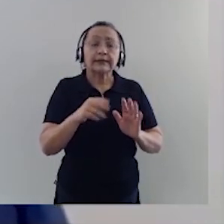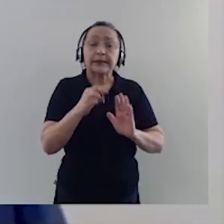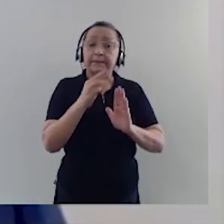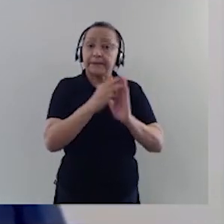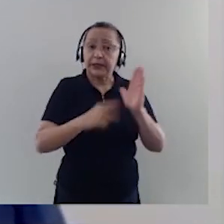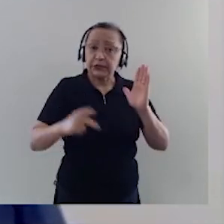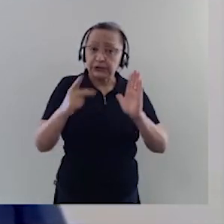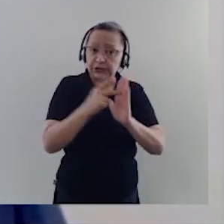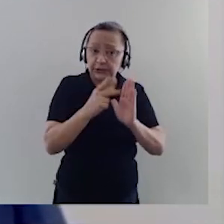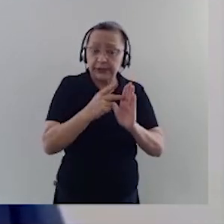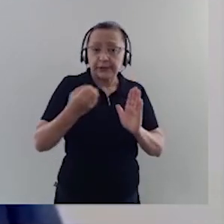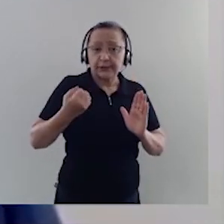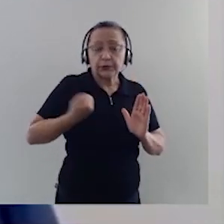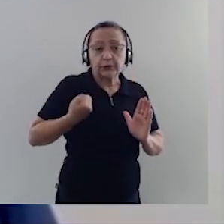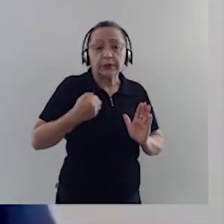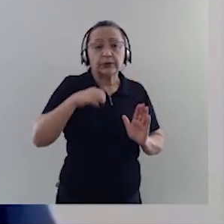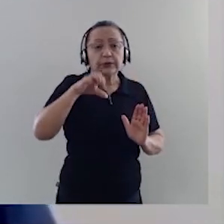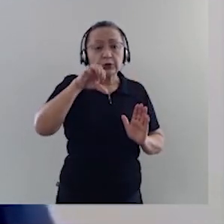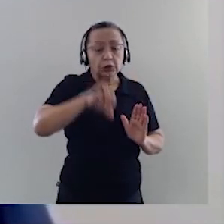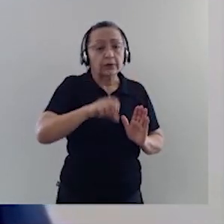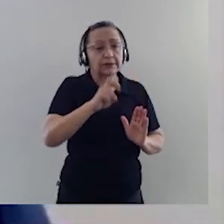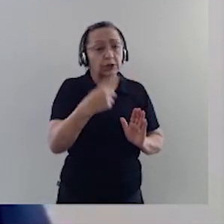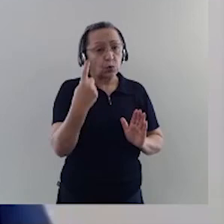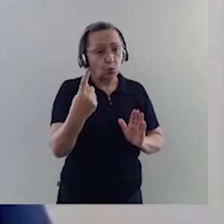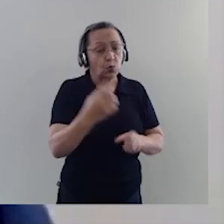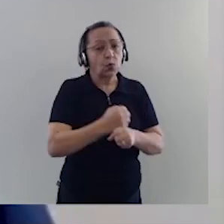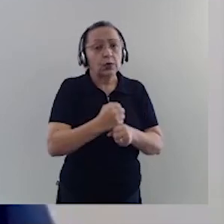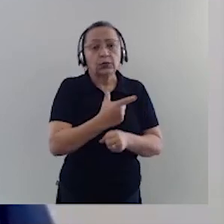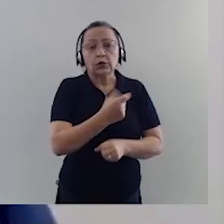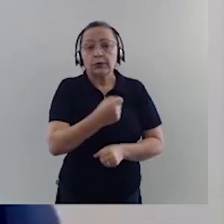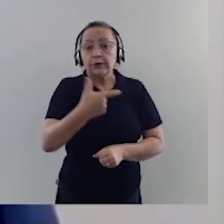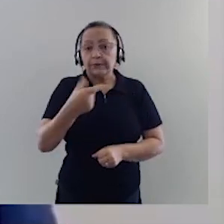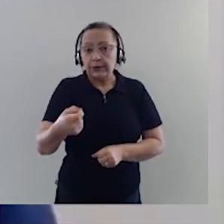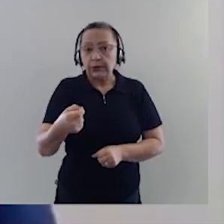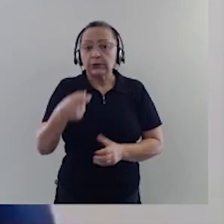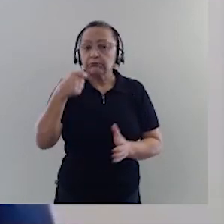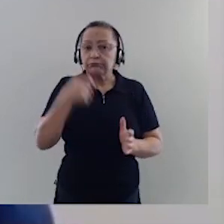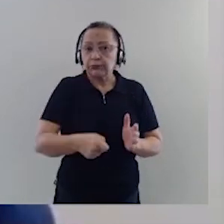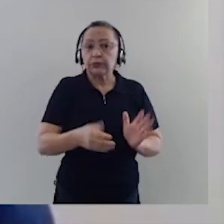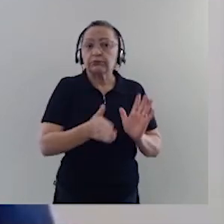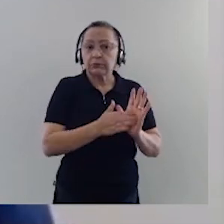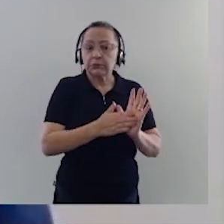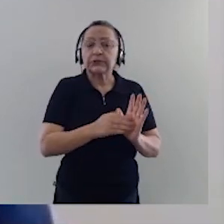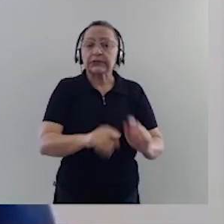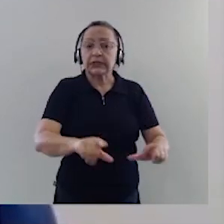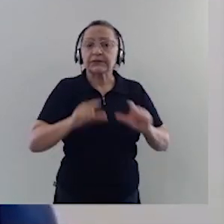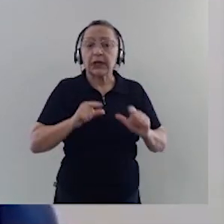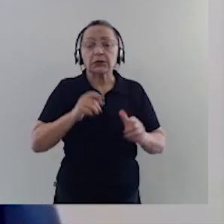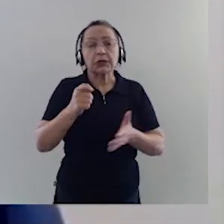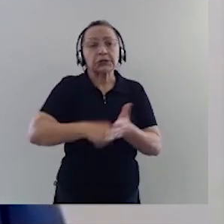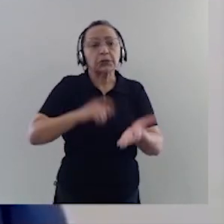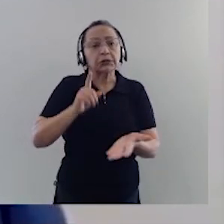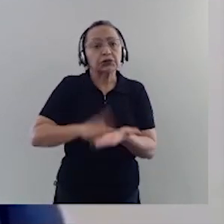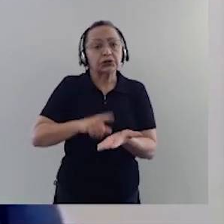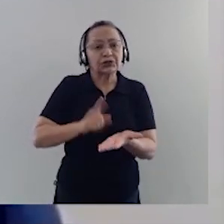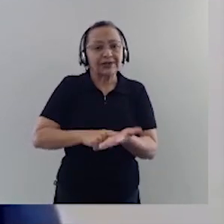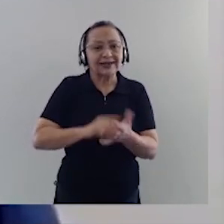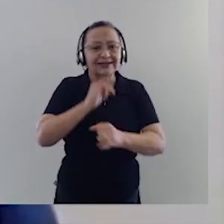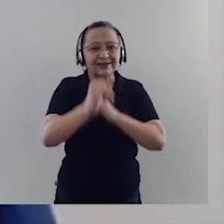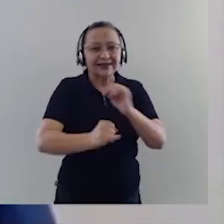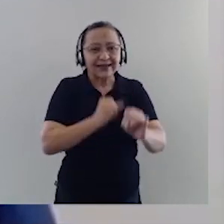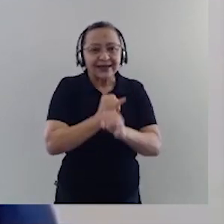medida provisória 951 de 2020 estabelece certificados de assinaturas digitais, a